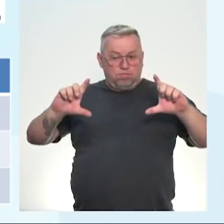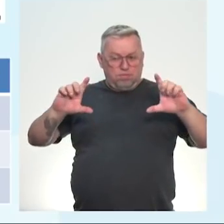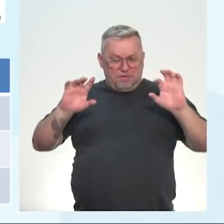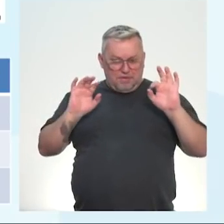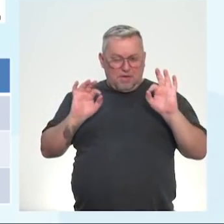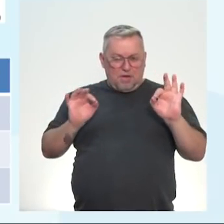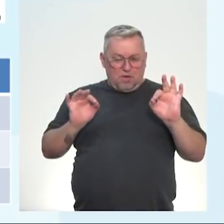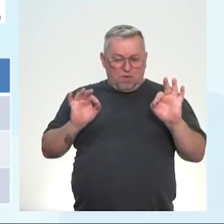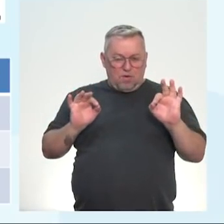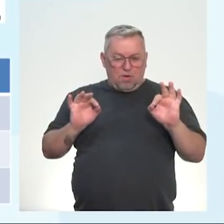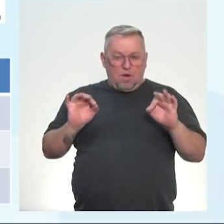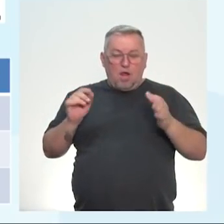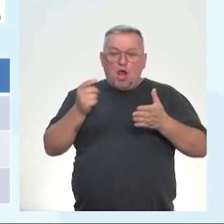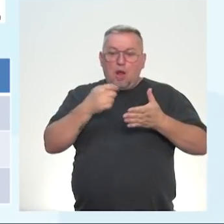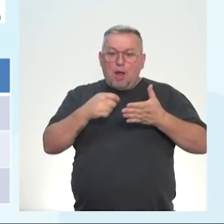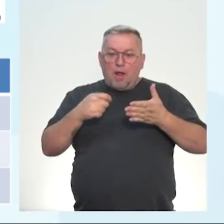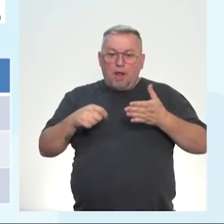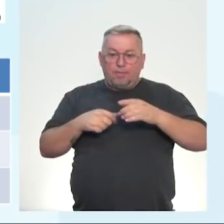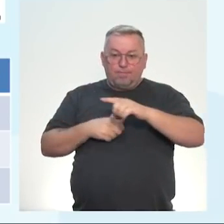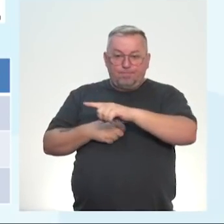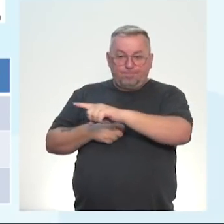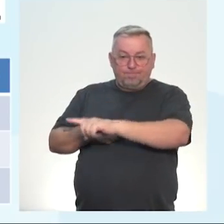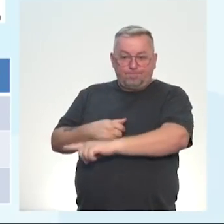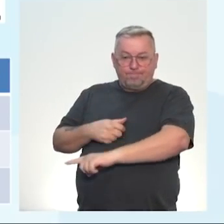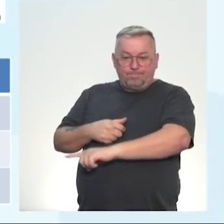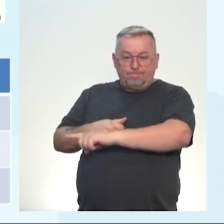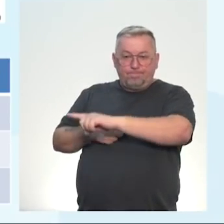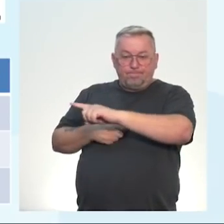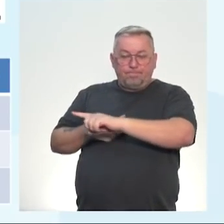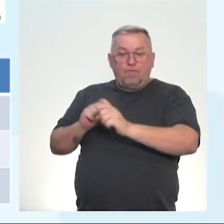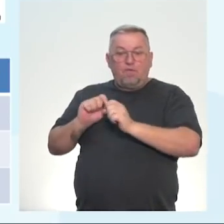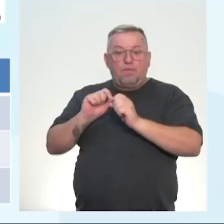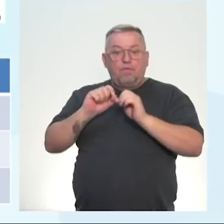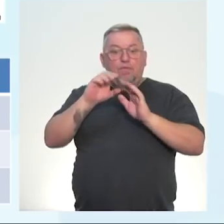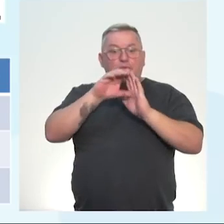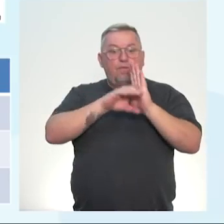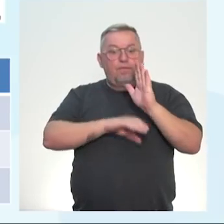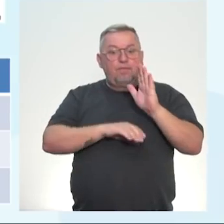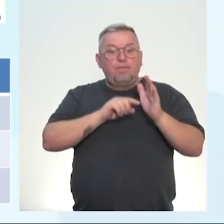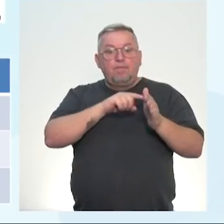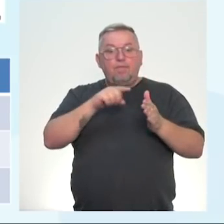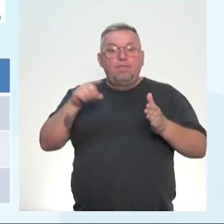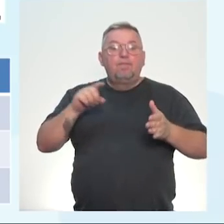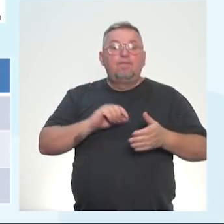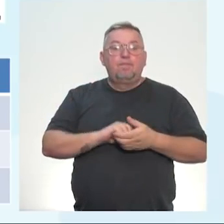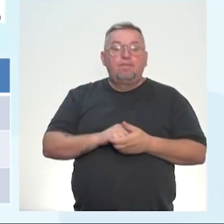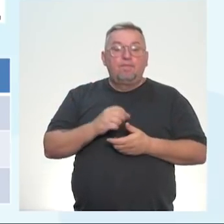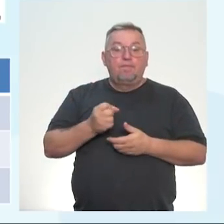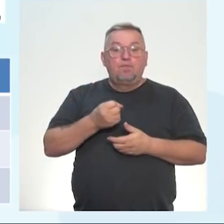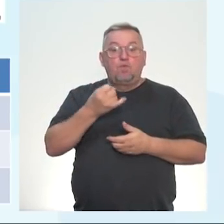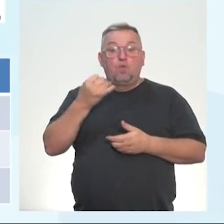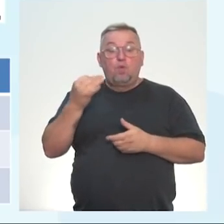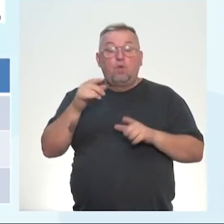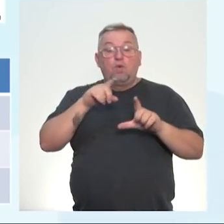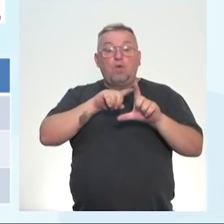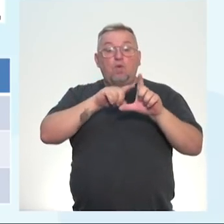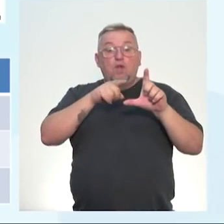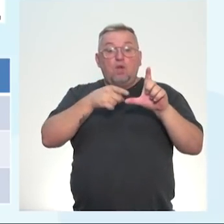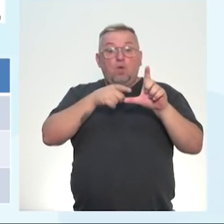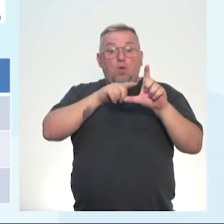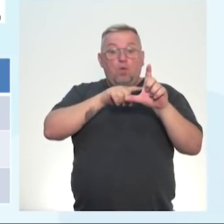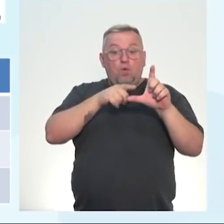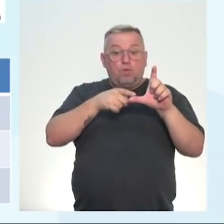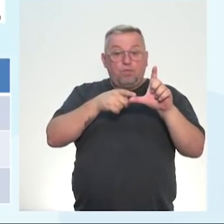Show! Preencha a tabela fazendo a classificação dessa figura quanto aos ângulos. Então,